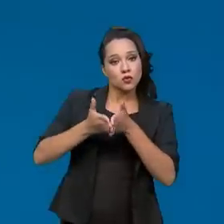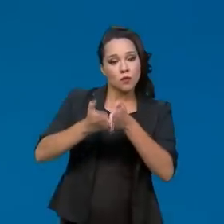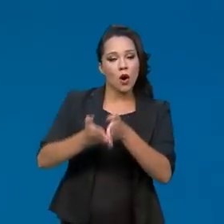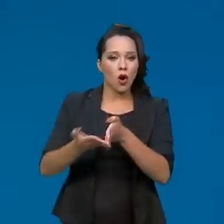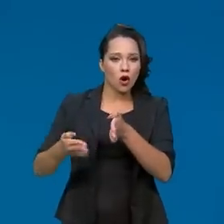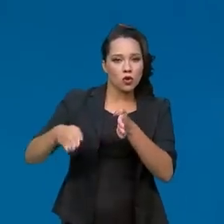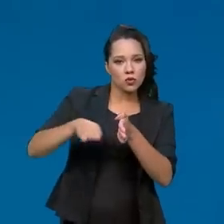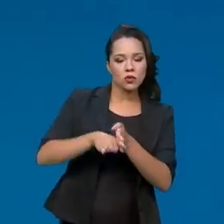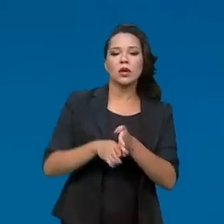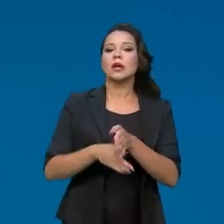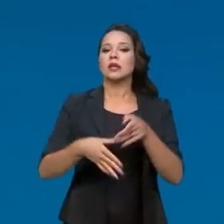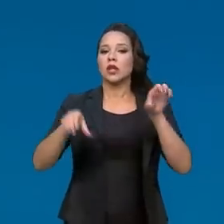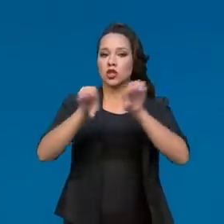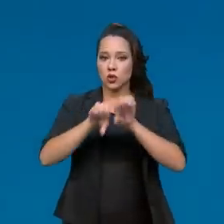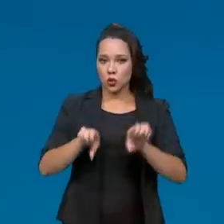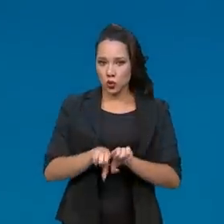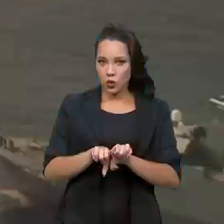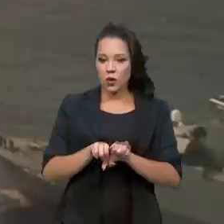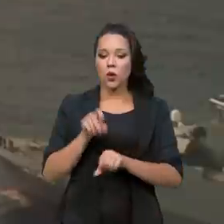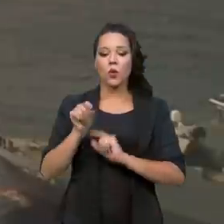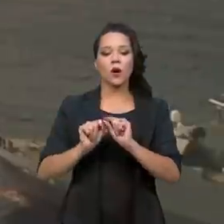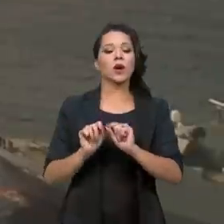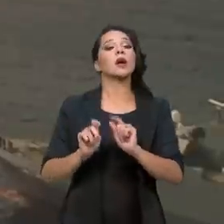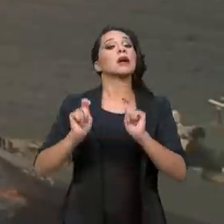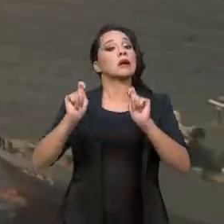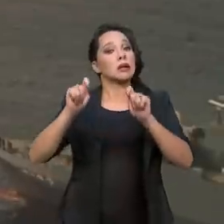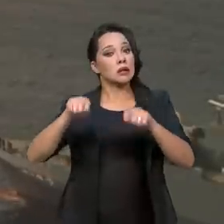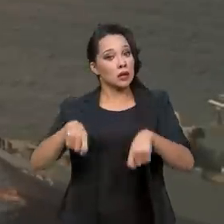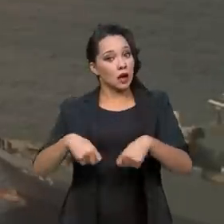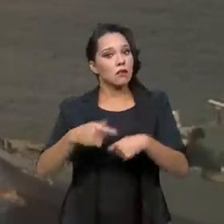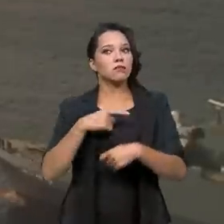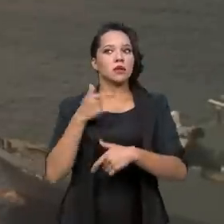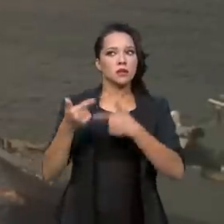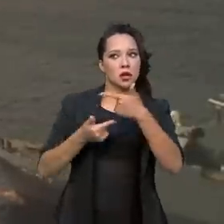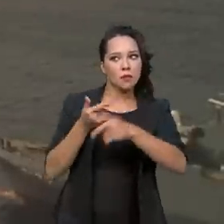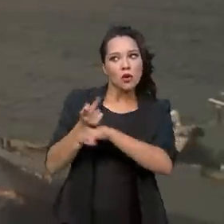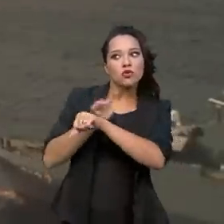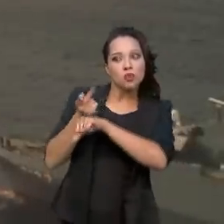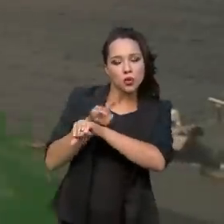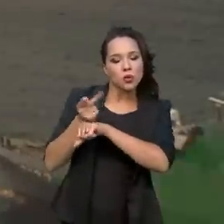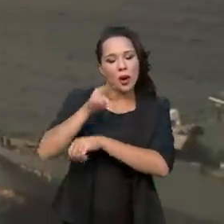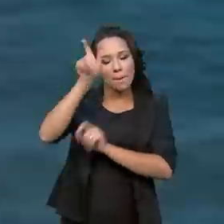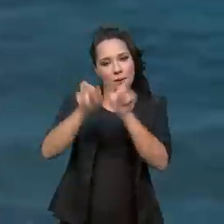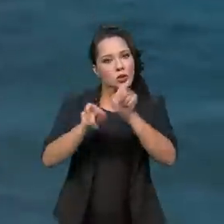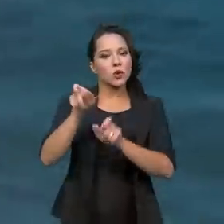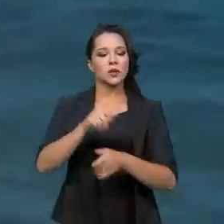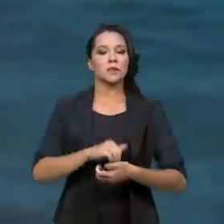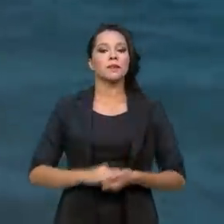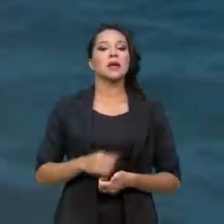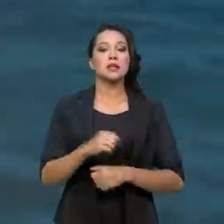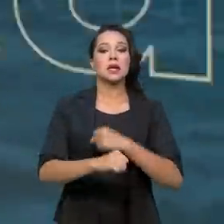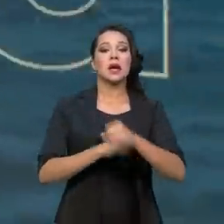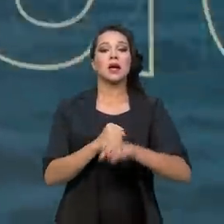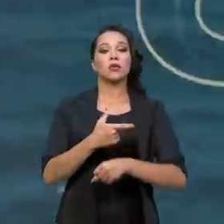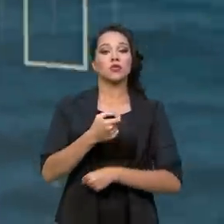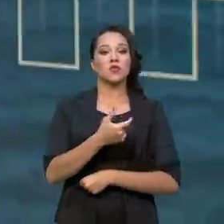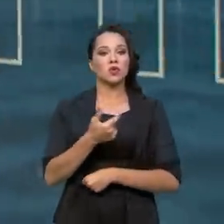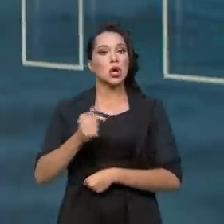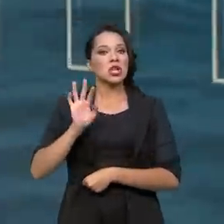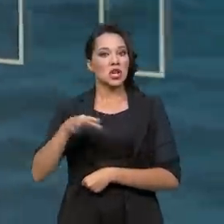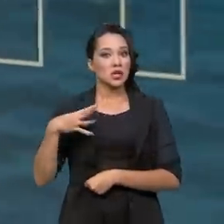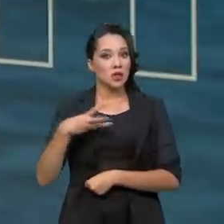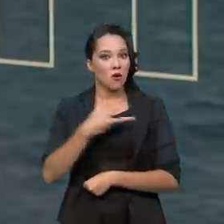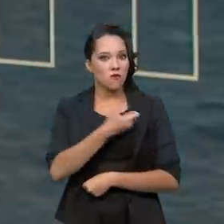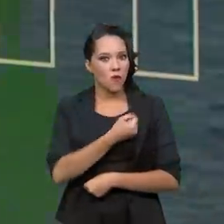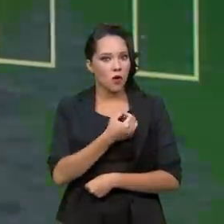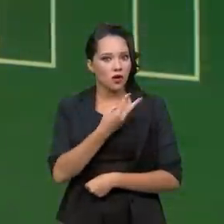estruturas que efetivamente fazem a ação. Então, Nesse ano de 2022, nós já salvamos